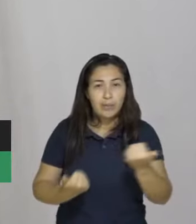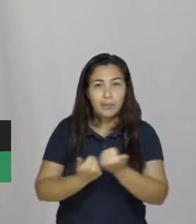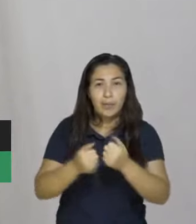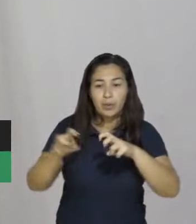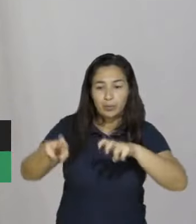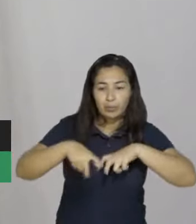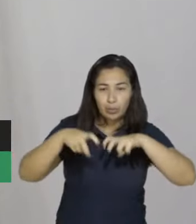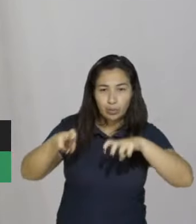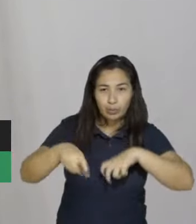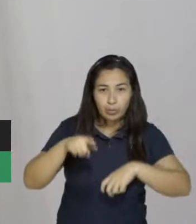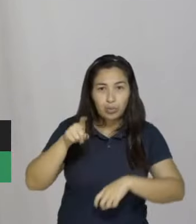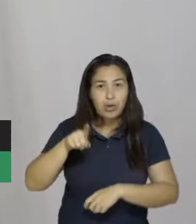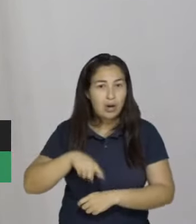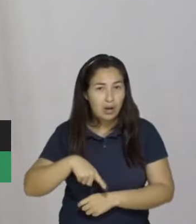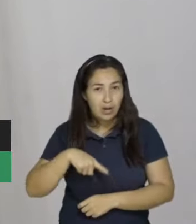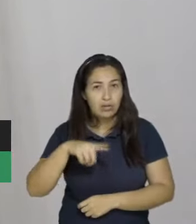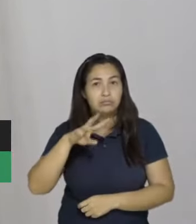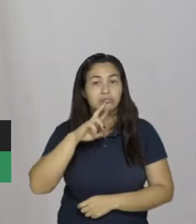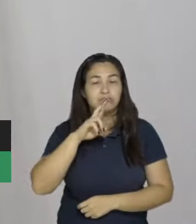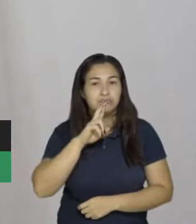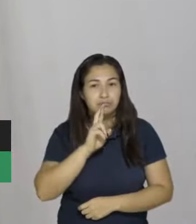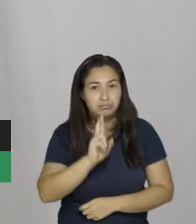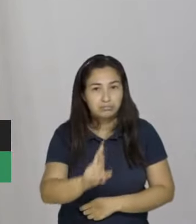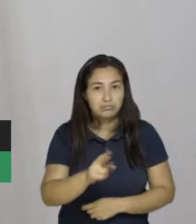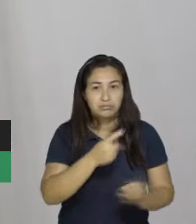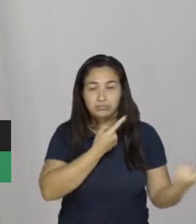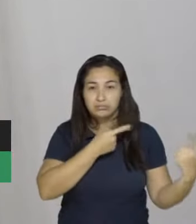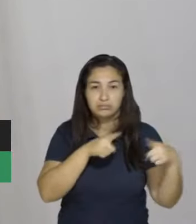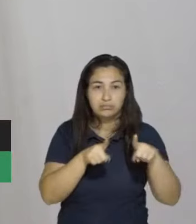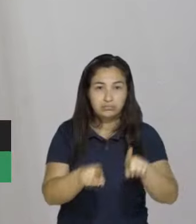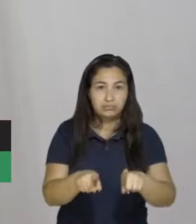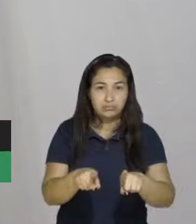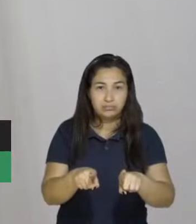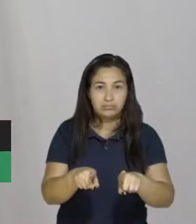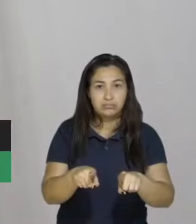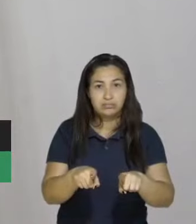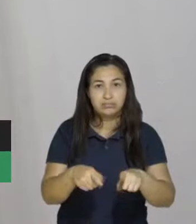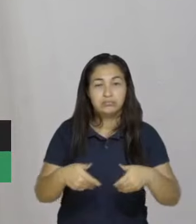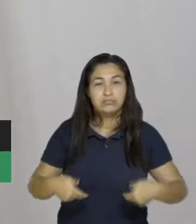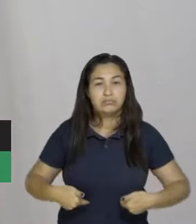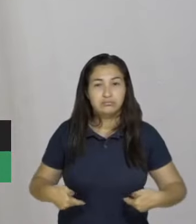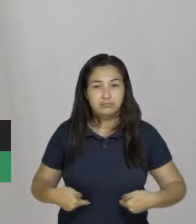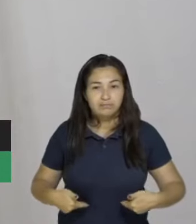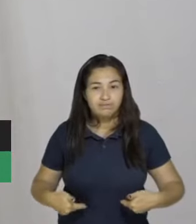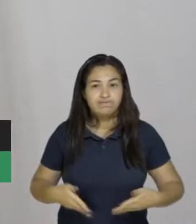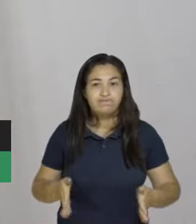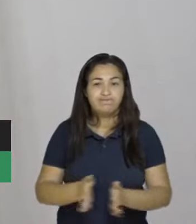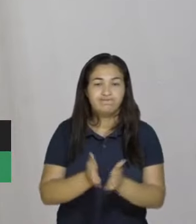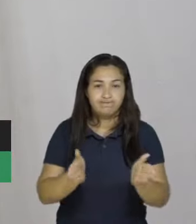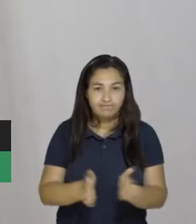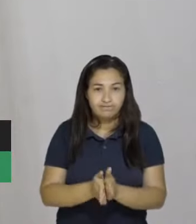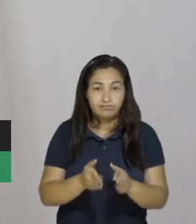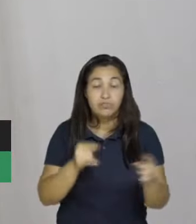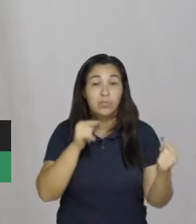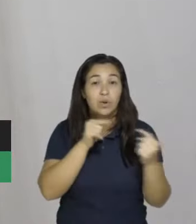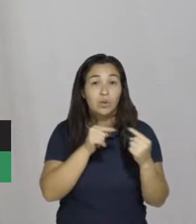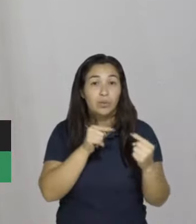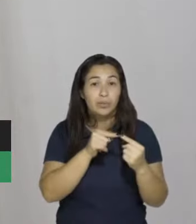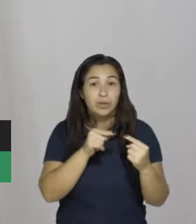são respostas no combate verdadeiro à miséria. Significam comida na mesa e dignidade à